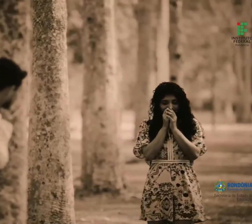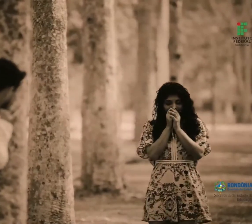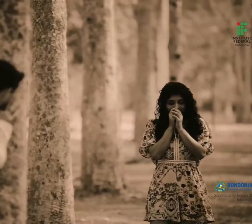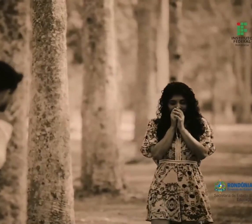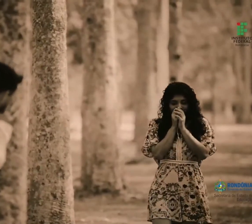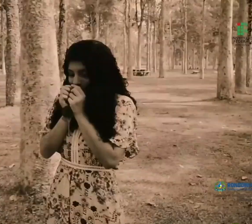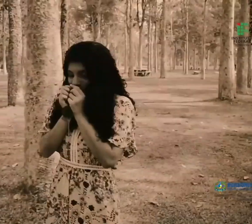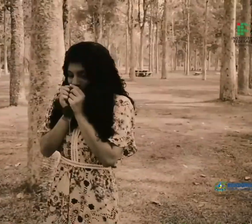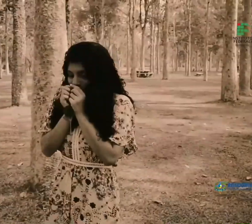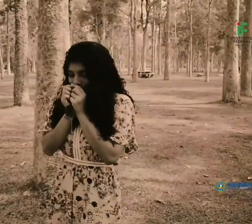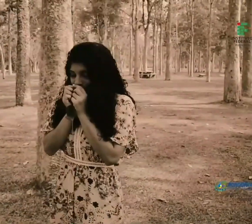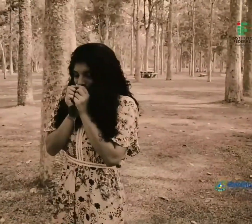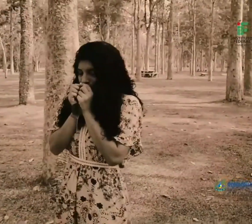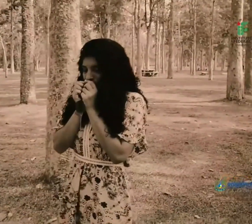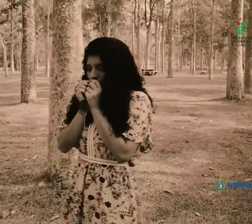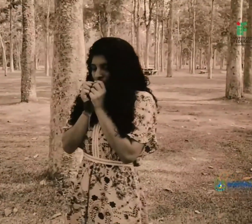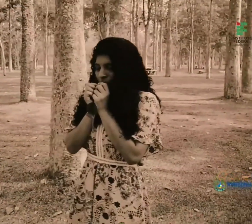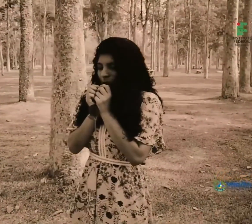perfume.